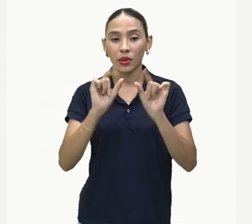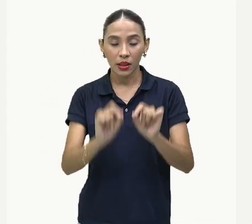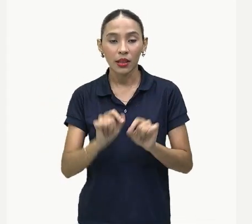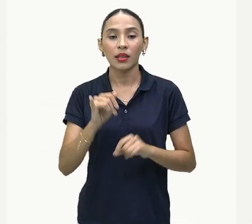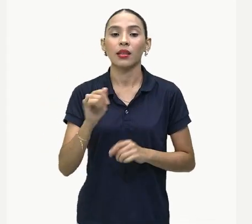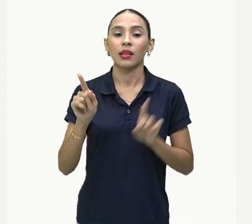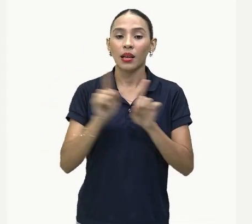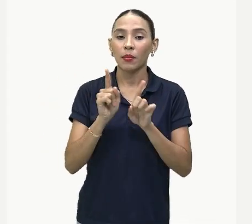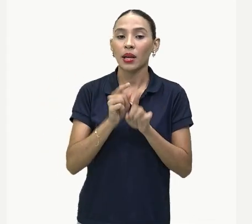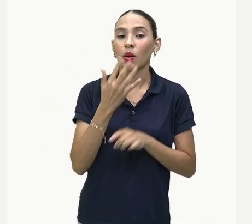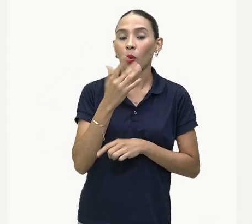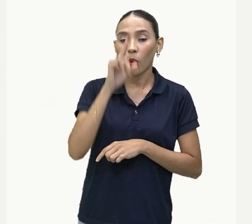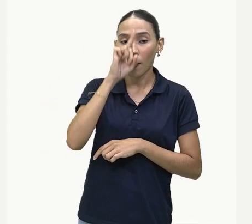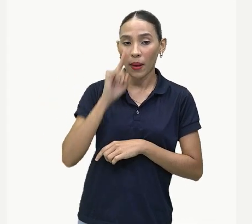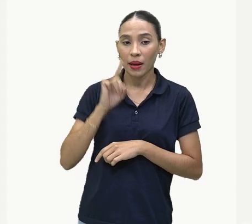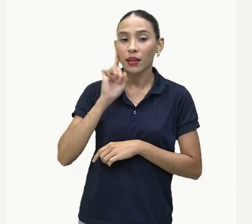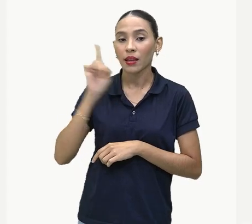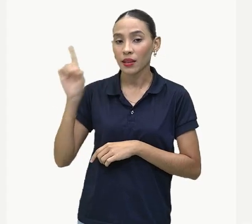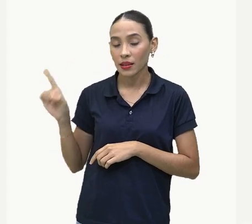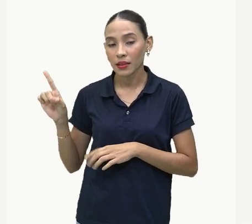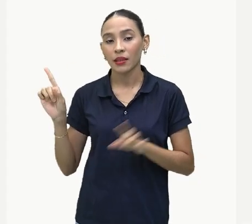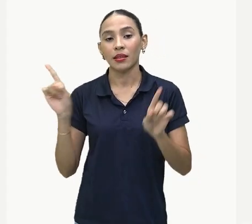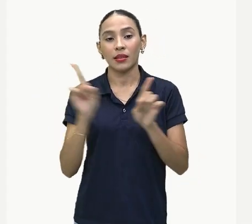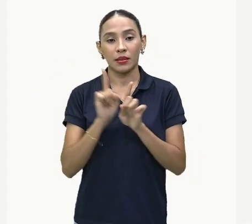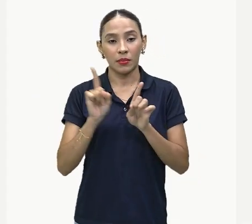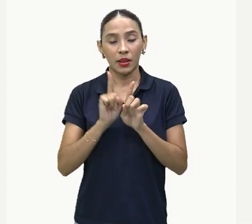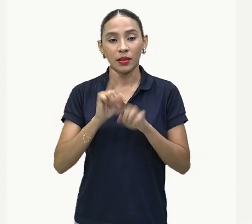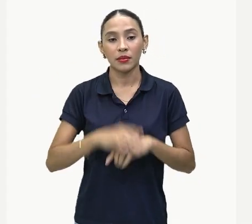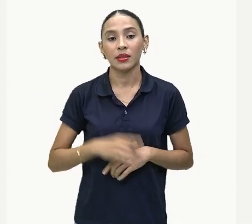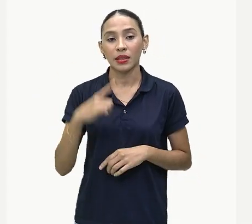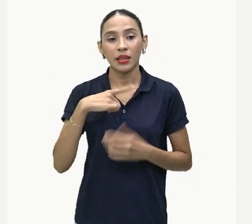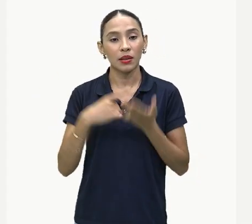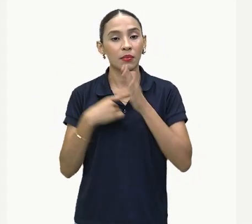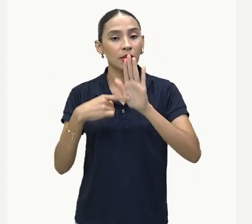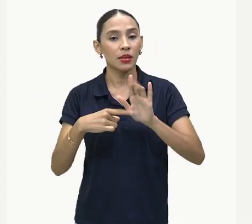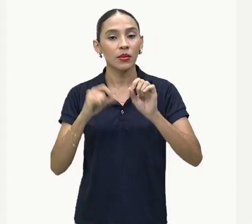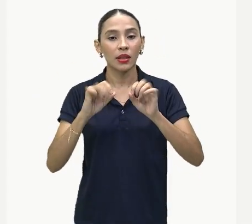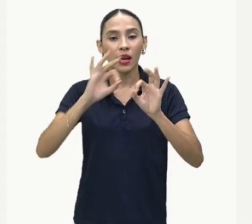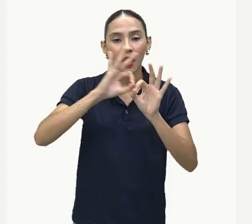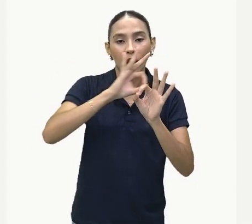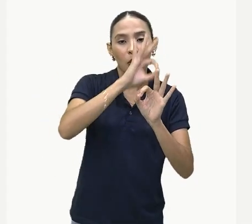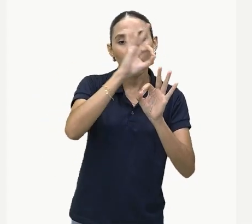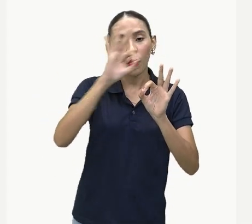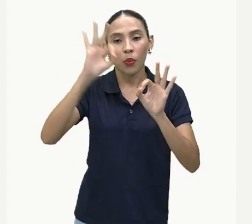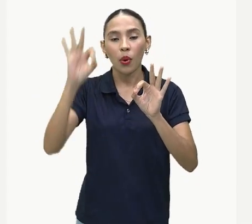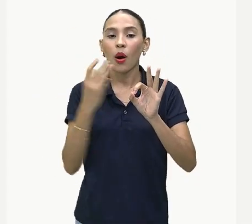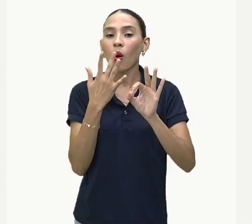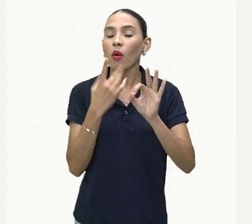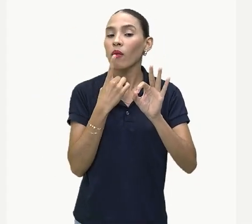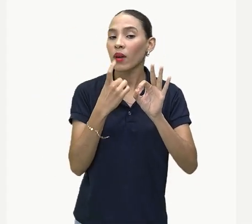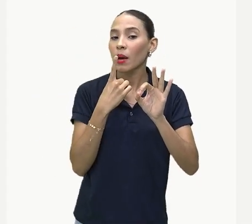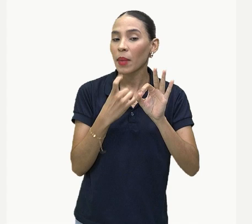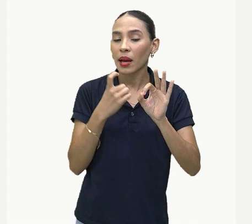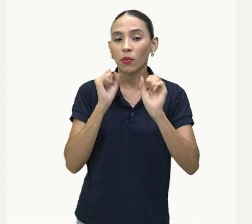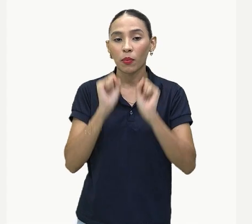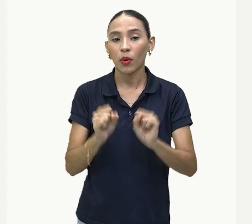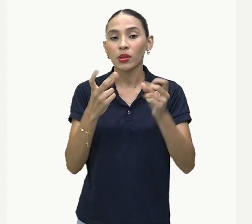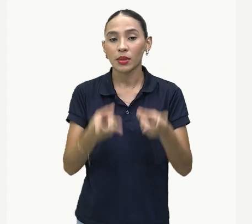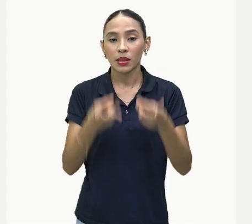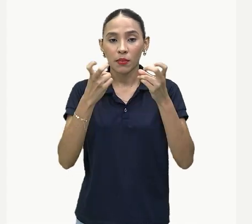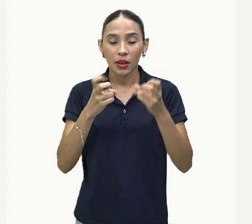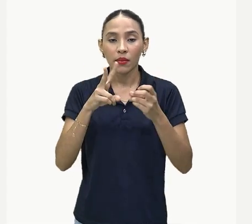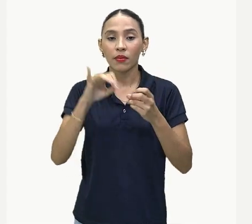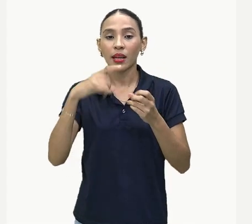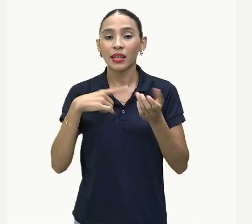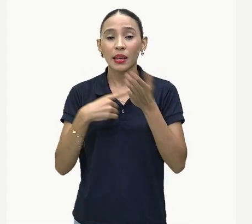pela cor amarela, e aí com esse contorno vermelho, onde vocês podem observar que ela